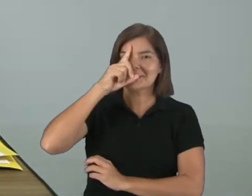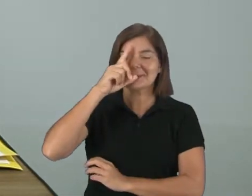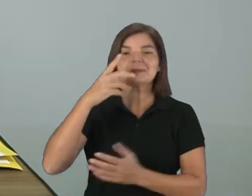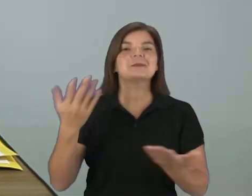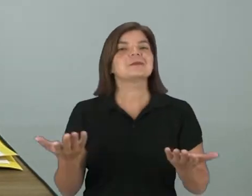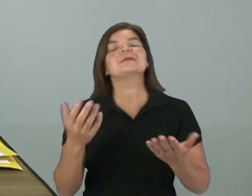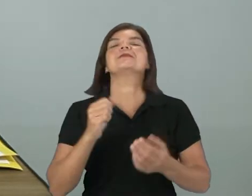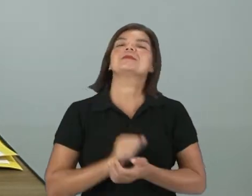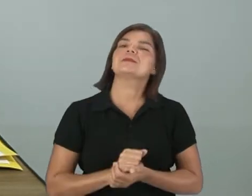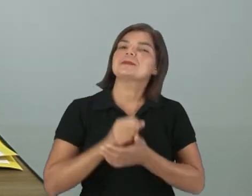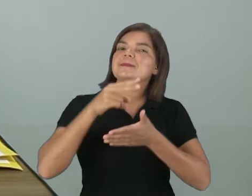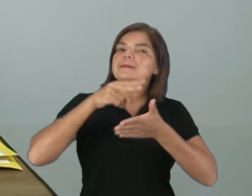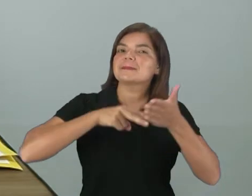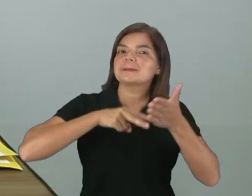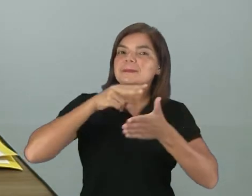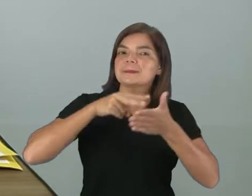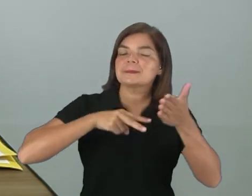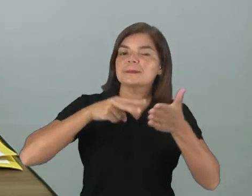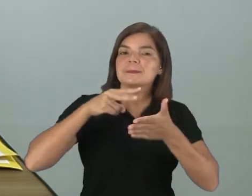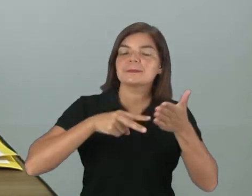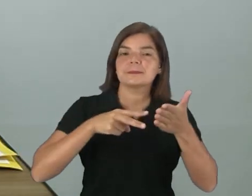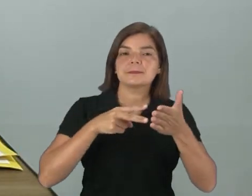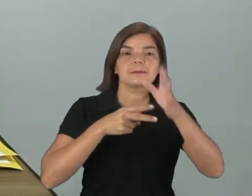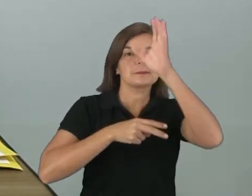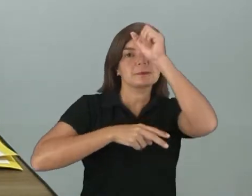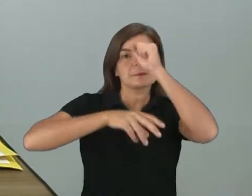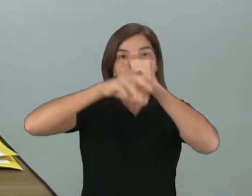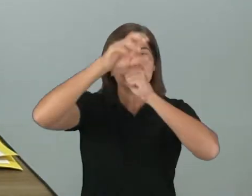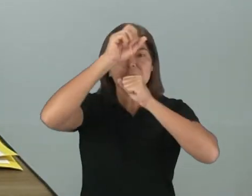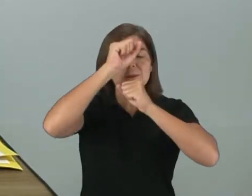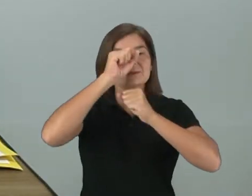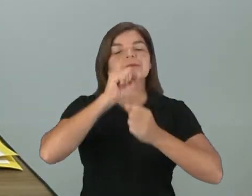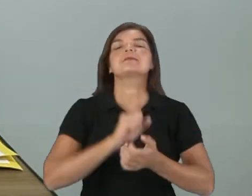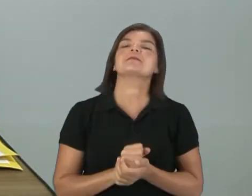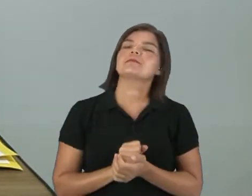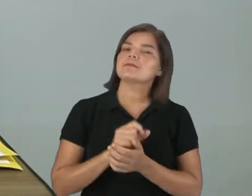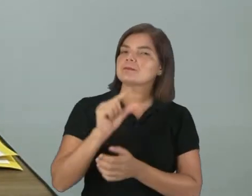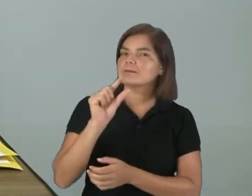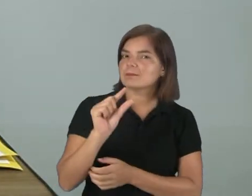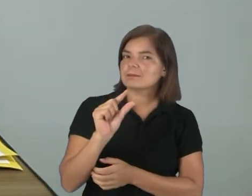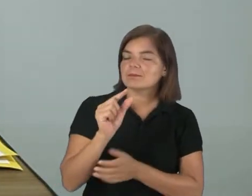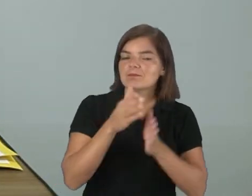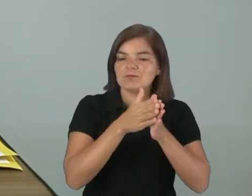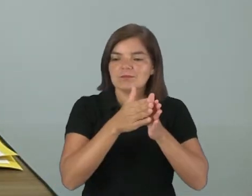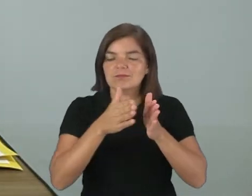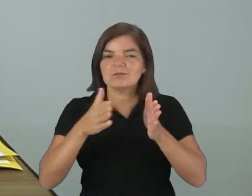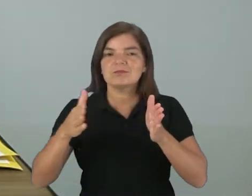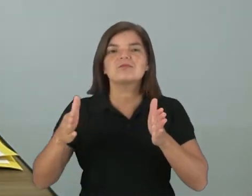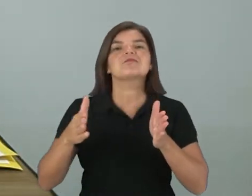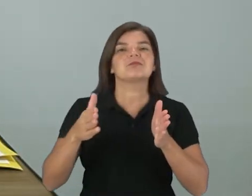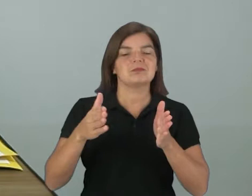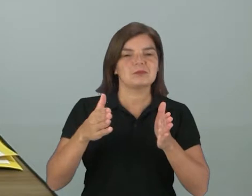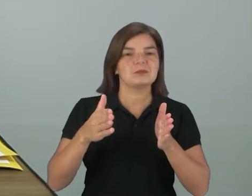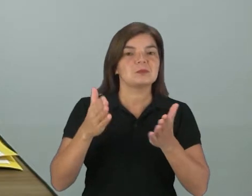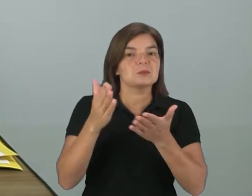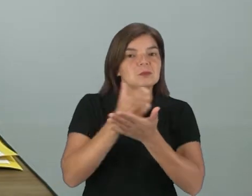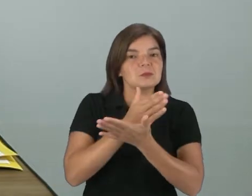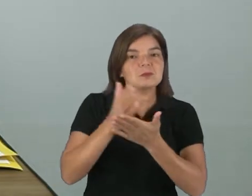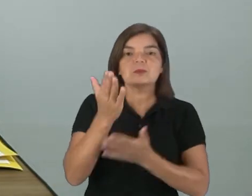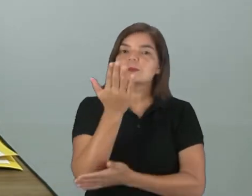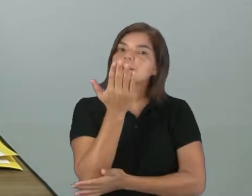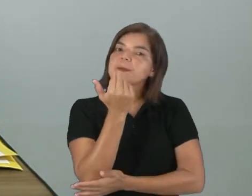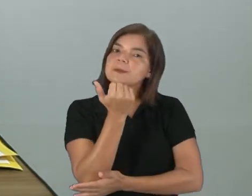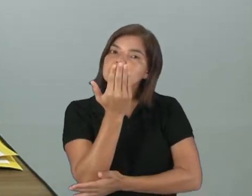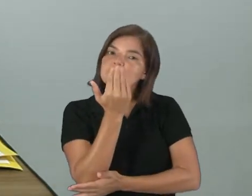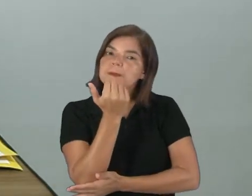nossa leitura para aprendermos um pouquinho mais desse percurso que alguns